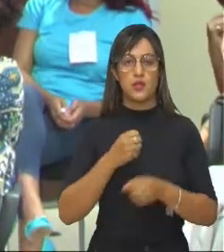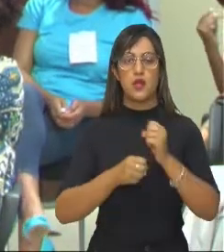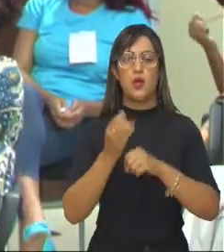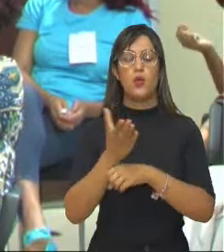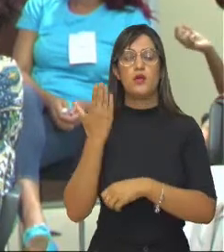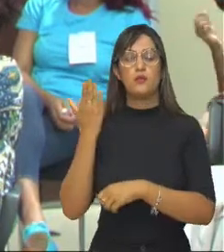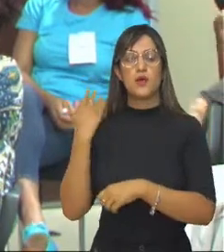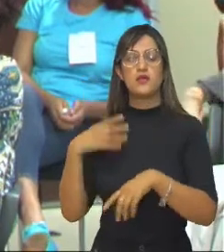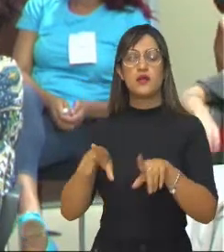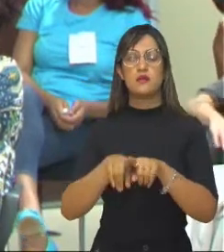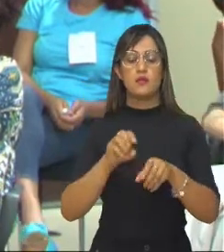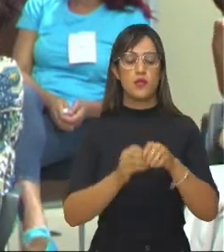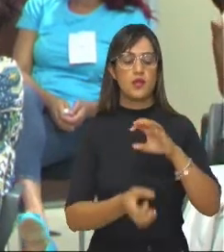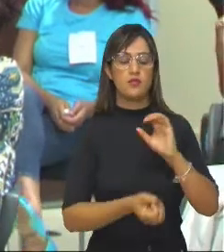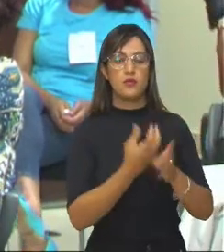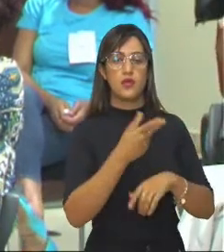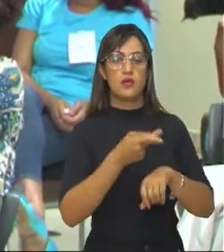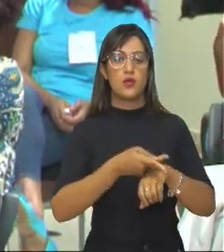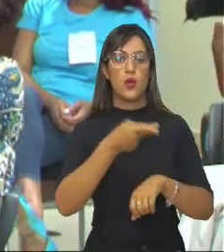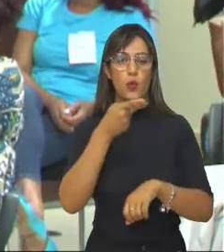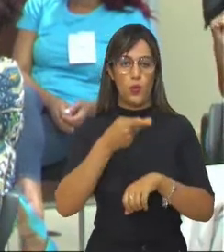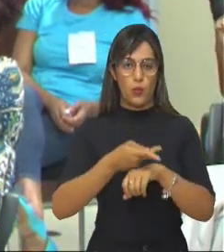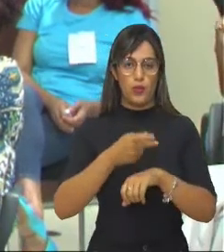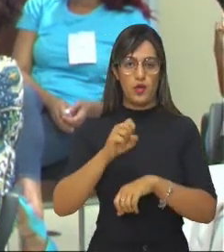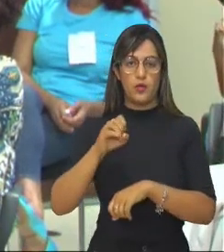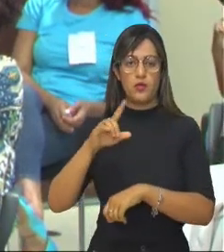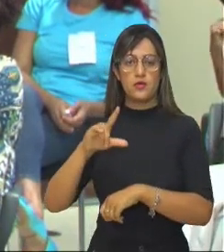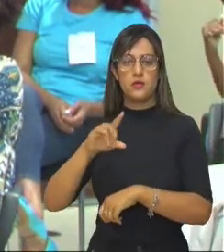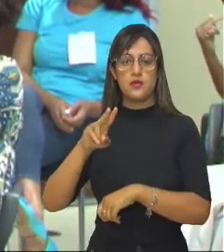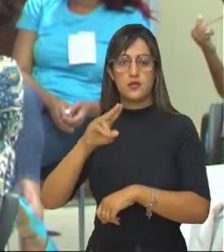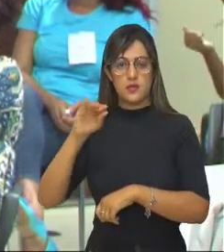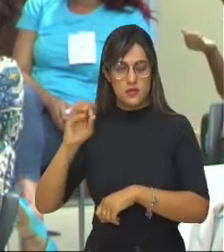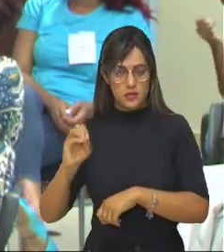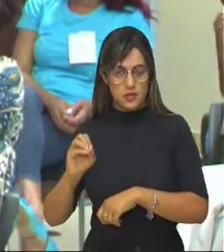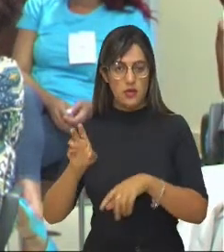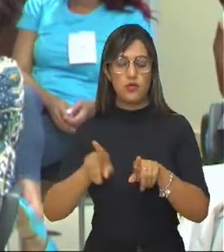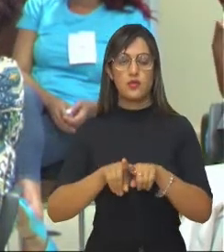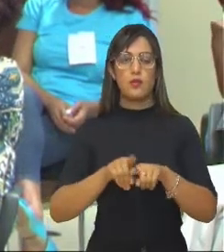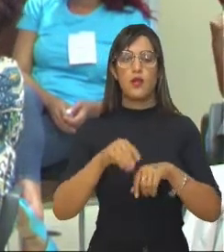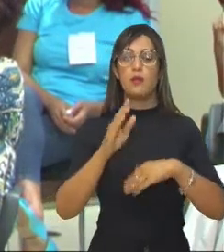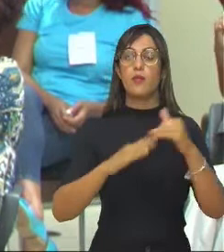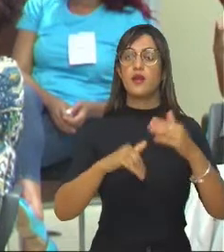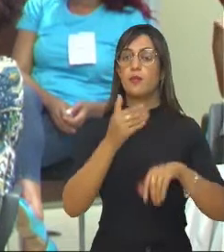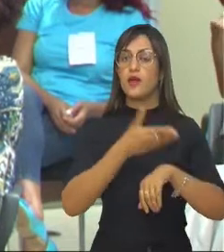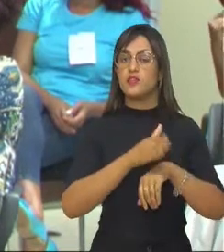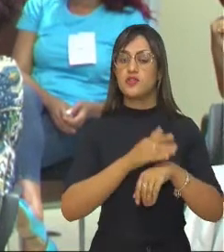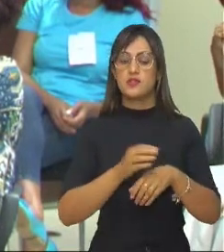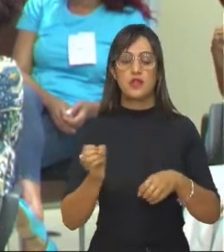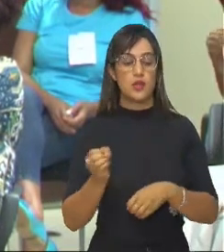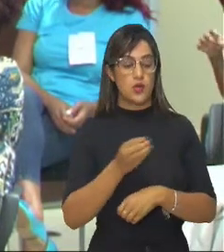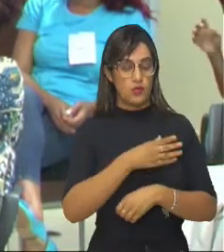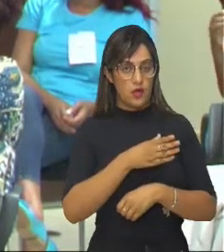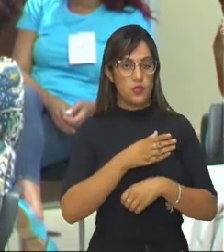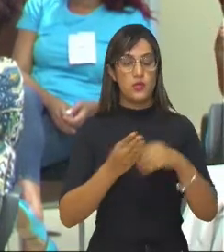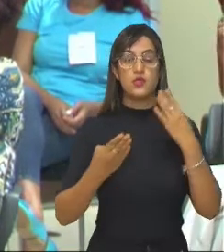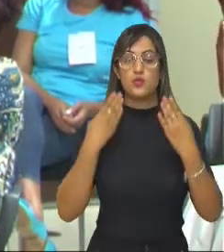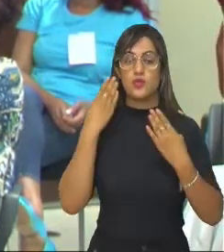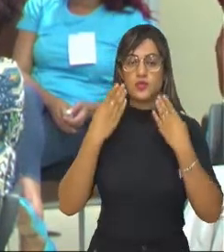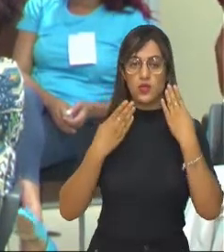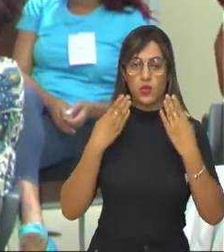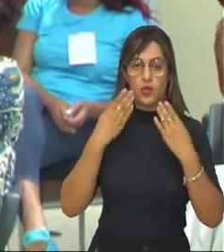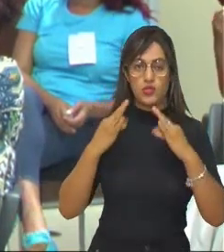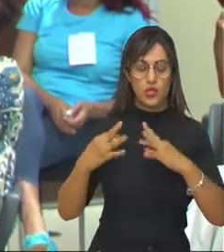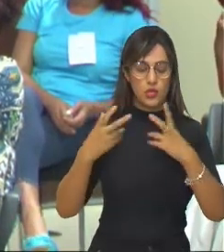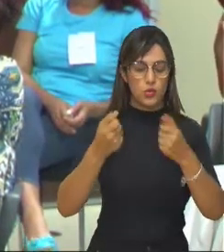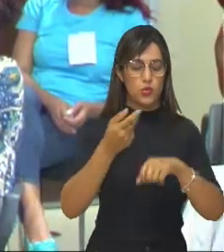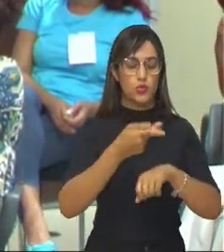passado também foi criado o Prêmio Silvia Lezer de Mello para práticas inovadoras em psicologia. Todos os dois